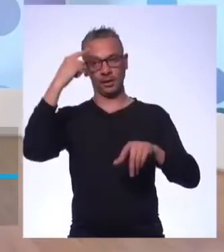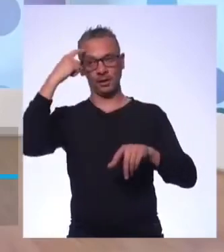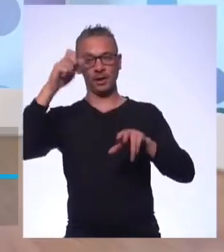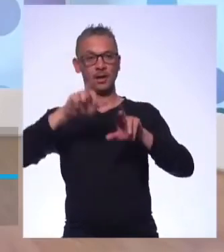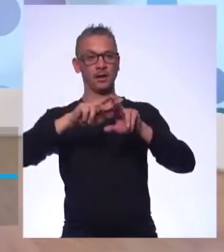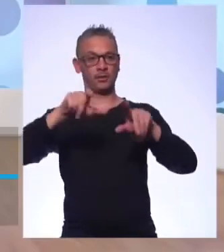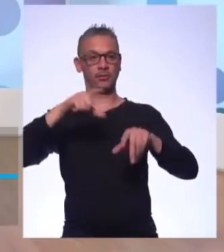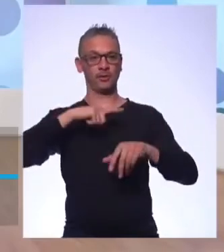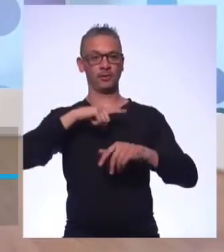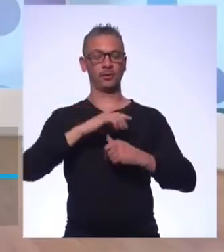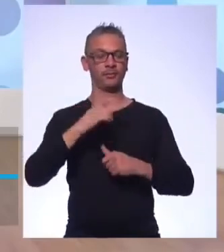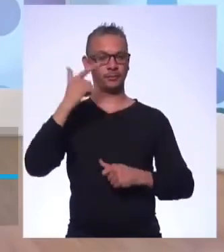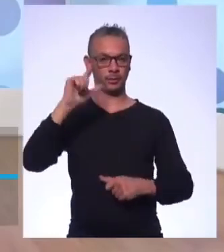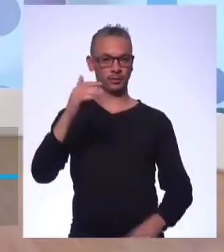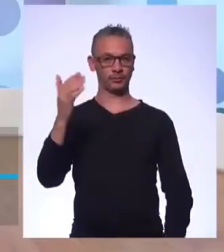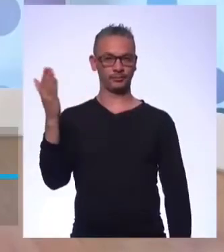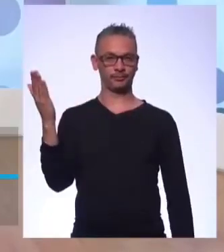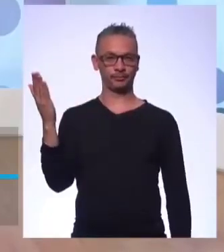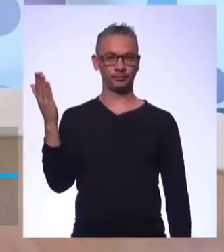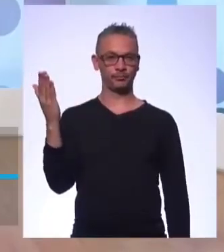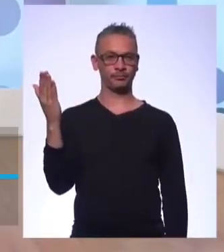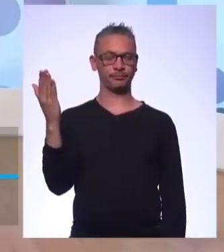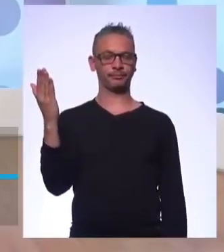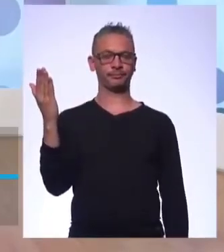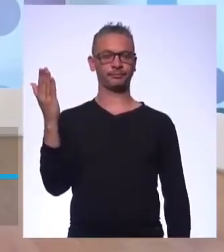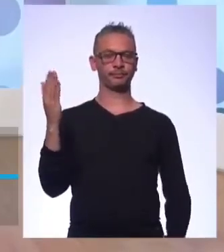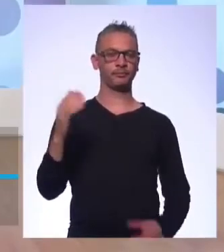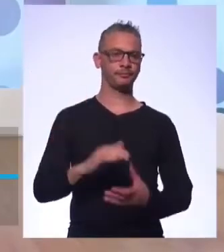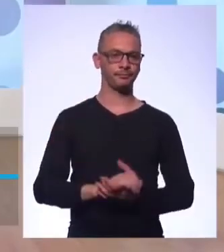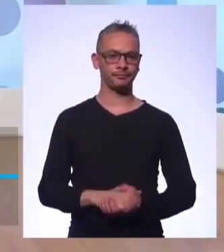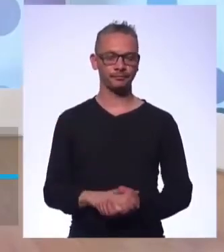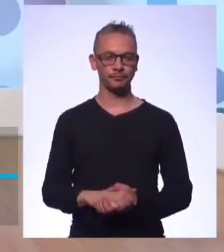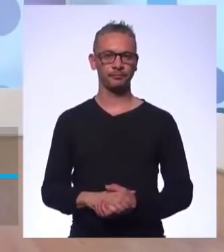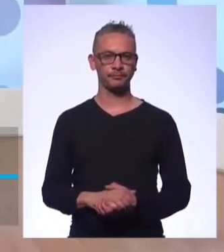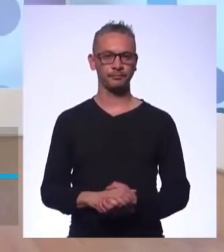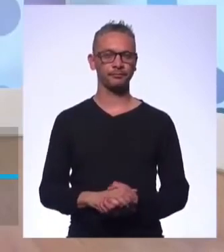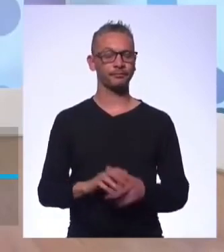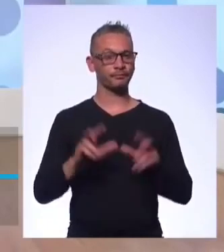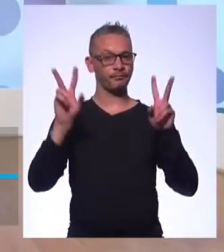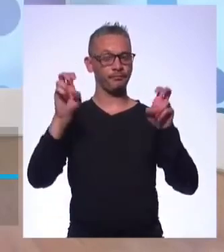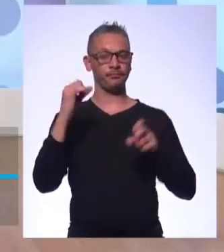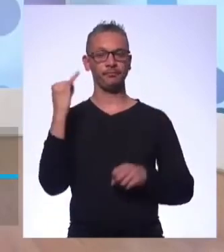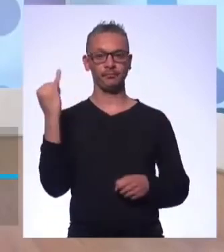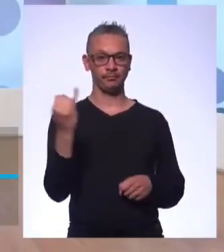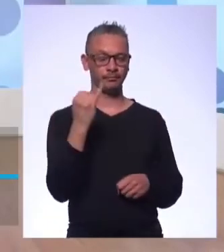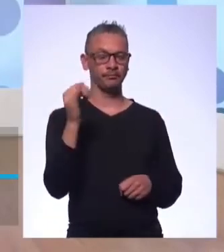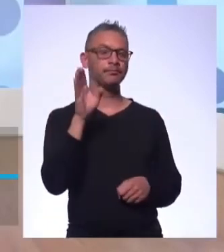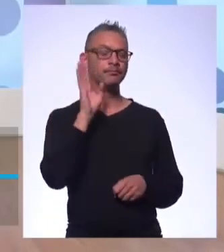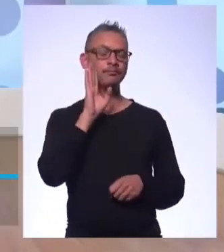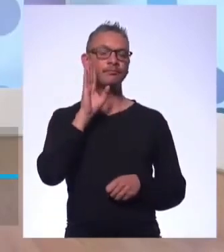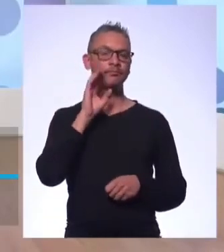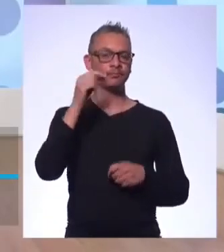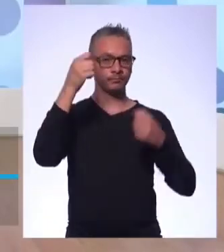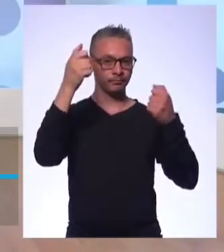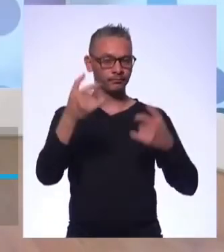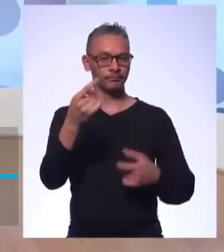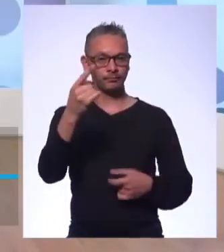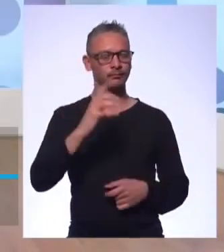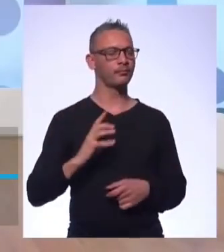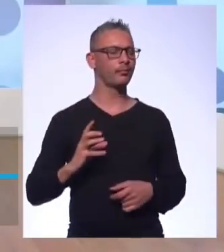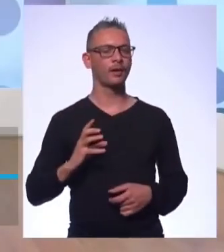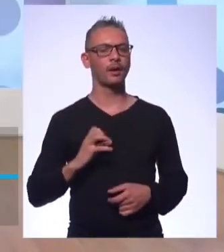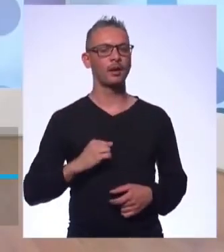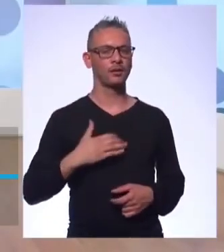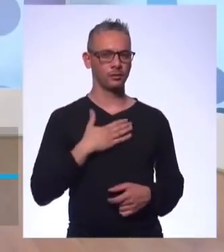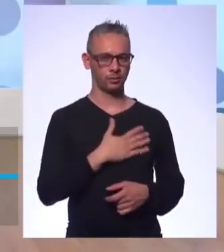legal isso. Passa para o próximo, Mauro, que agora a gente vai terminar a aula falando de um assunto aqui que é bem legal, que vocês amam.